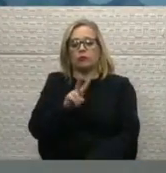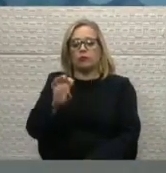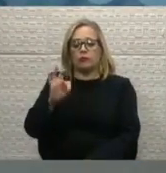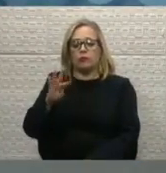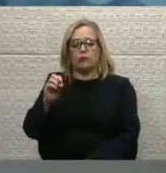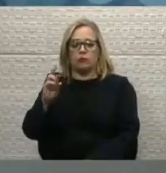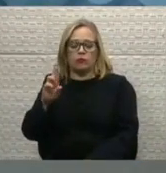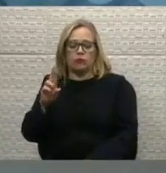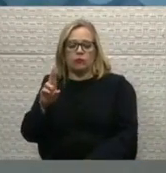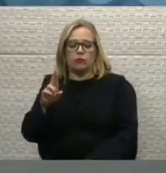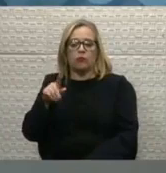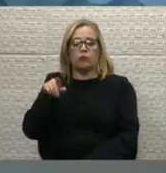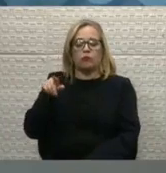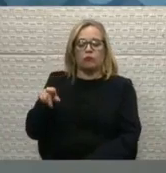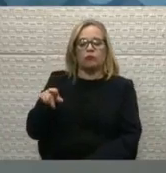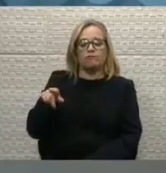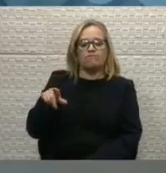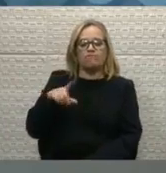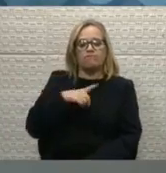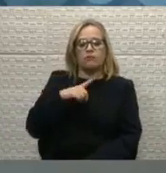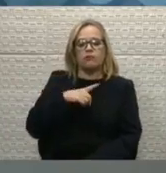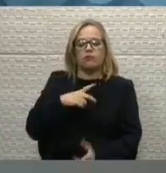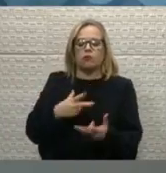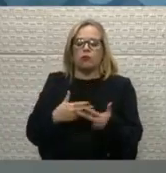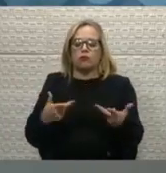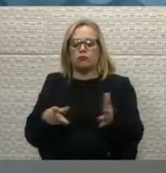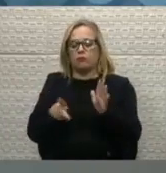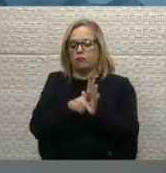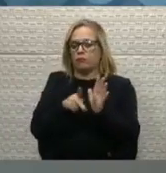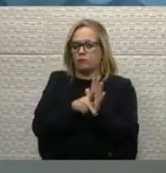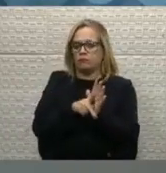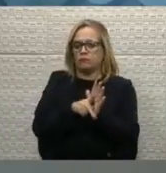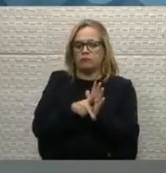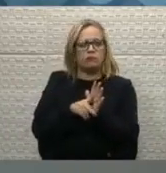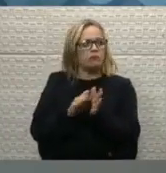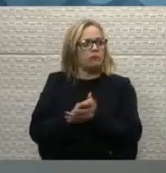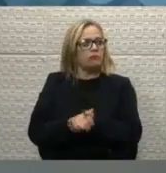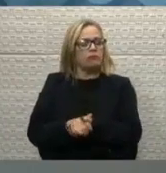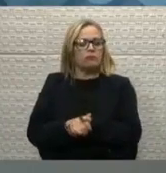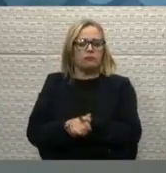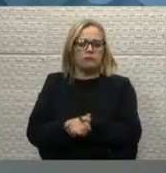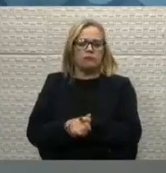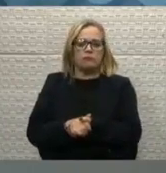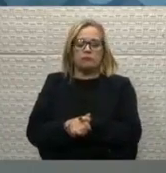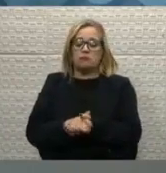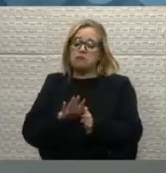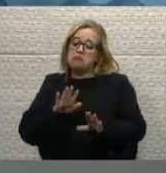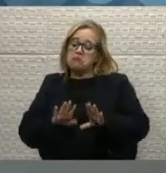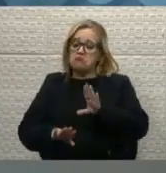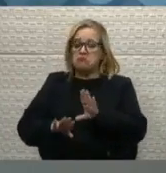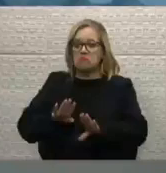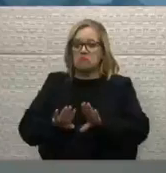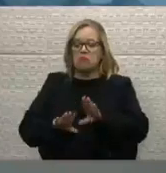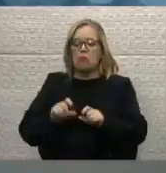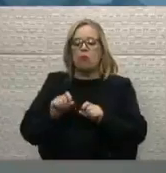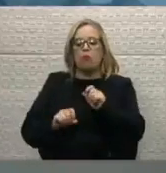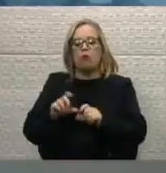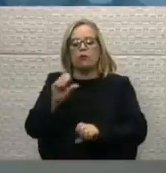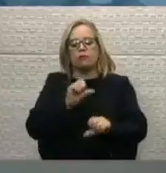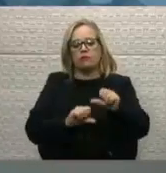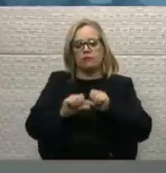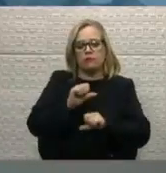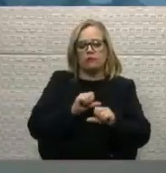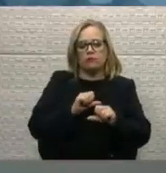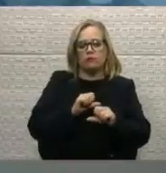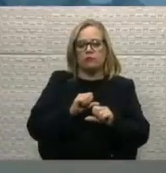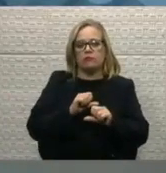cada autovalor vai admitir um tipo específico de autovetor. Tudo vai depender de qual é a